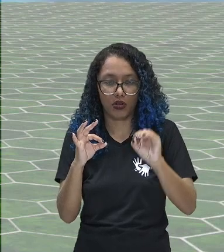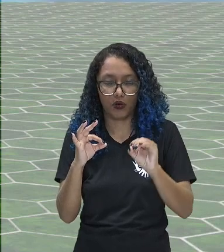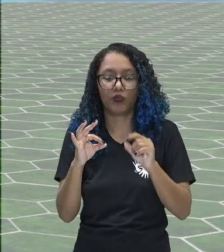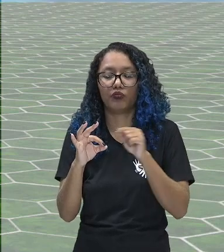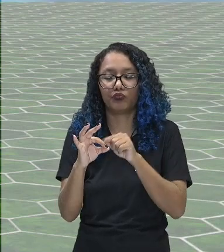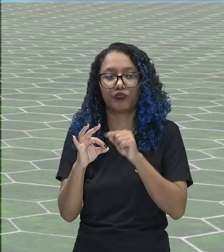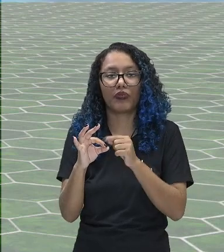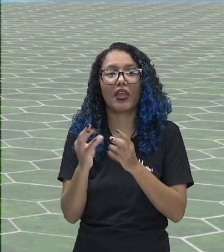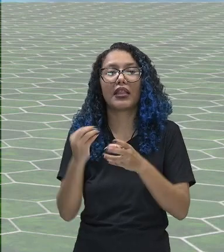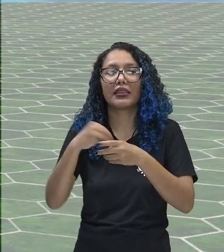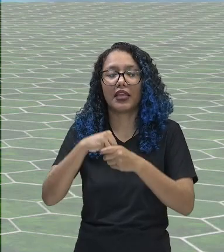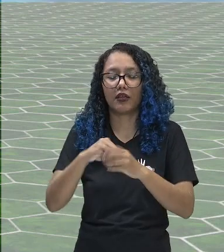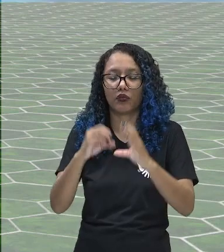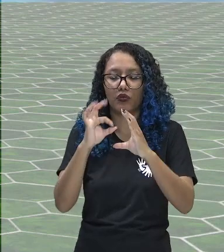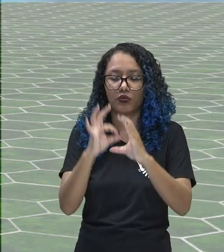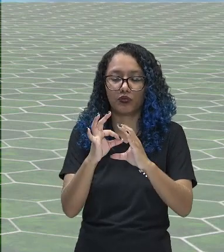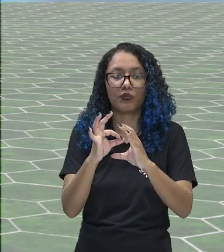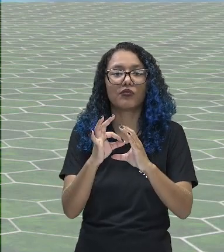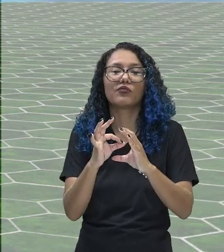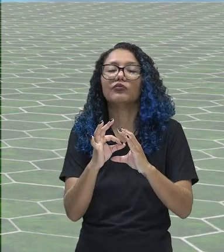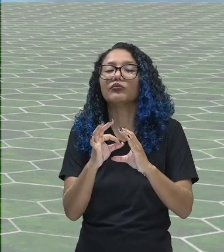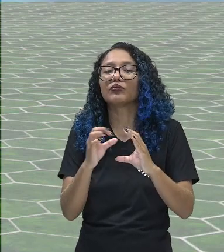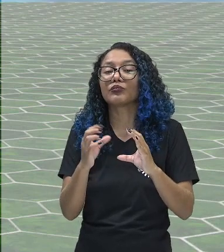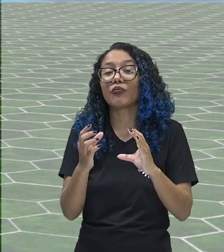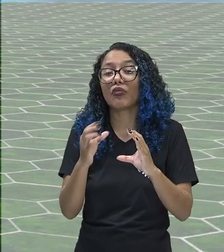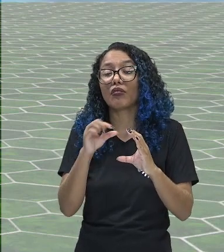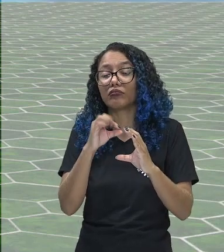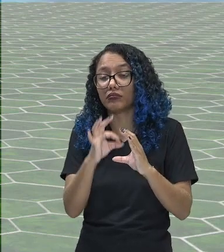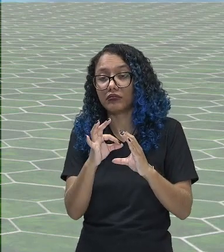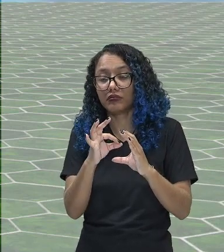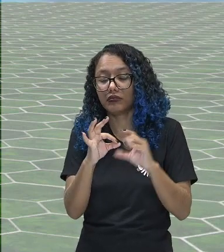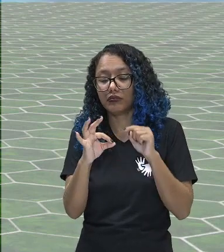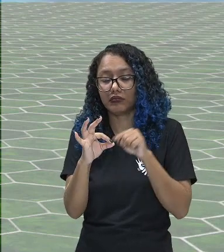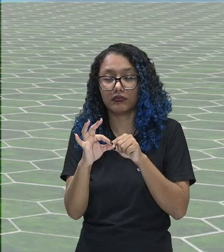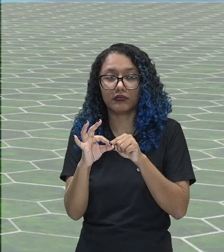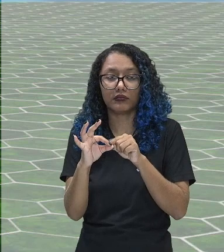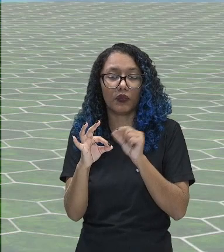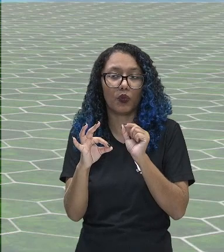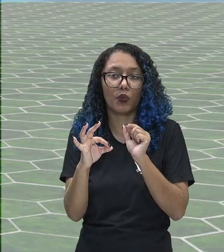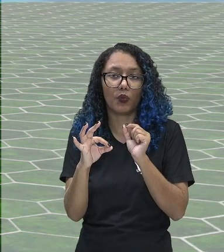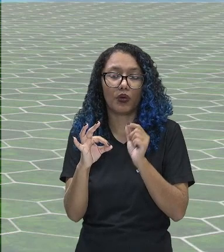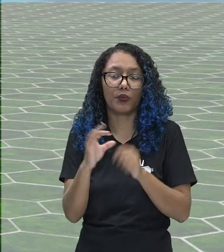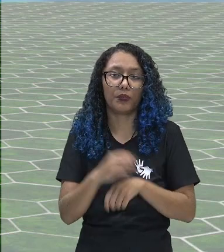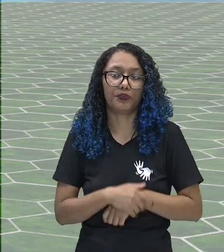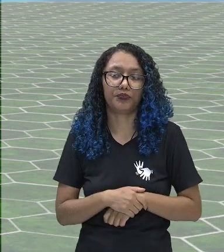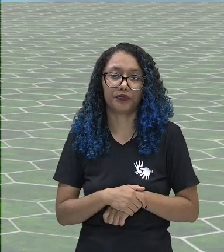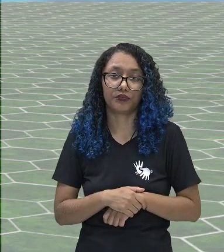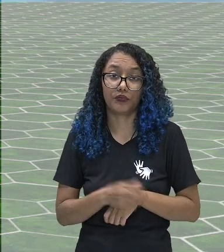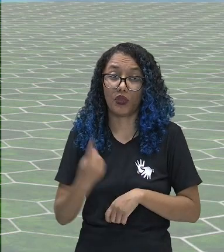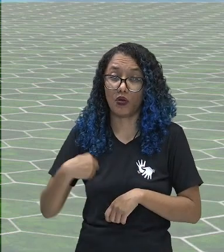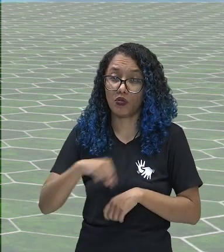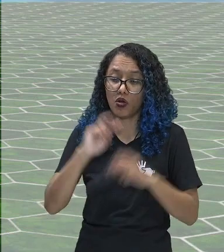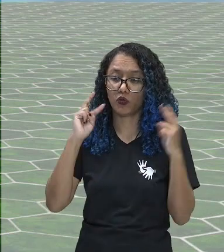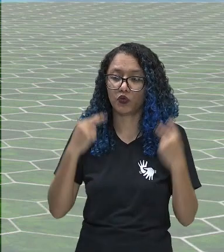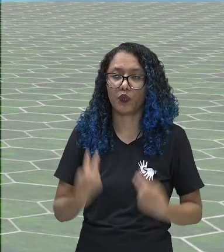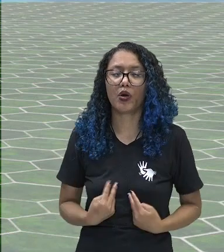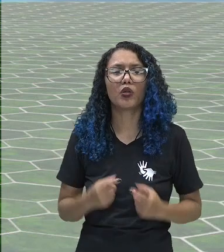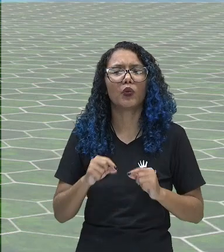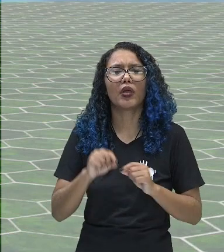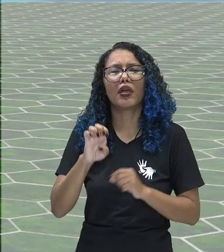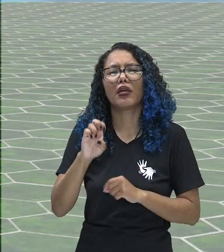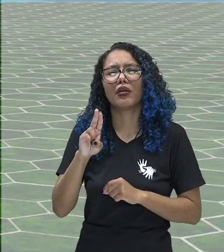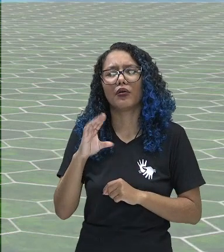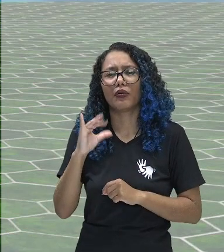células eucariontes, quando eu falo núcleo, né? Na espécie humana, nós somos eucariontes e